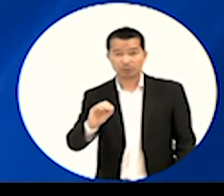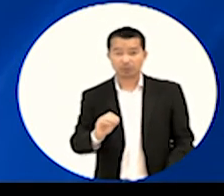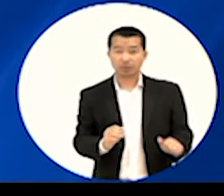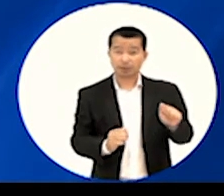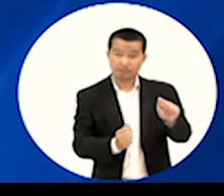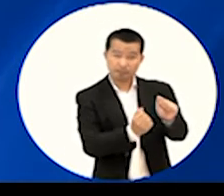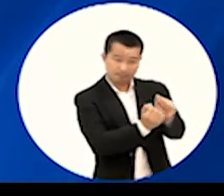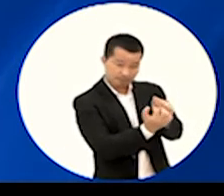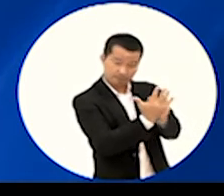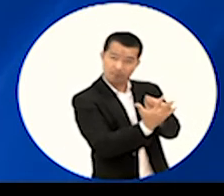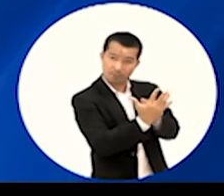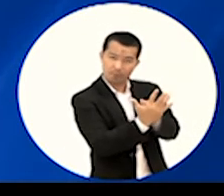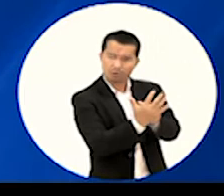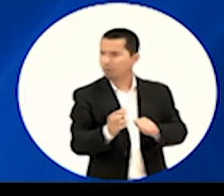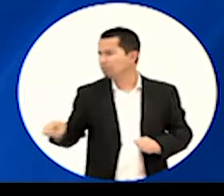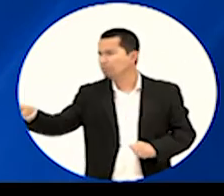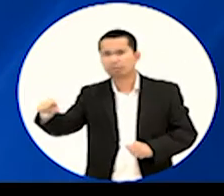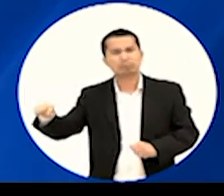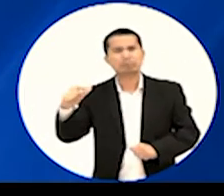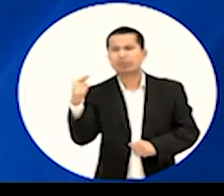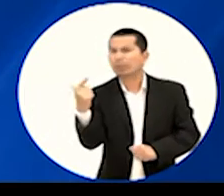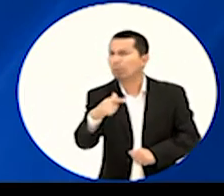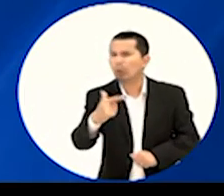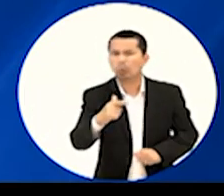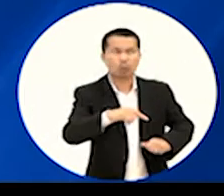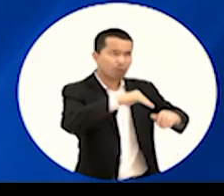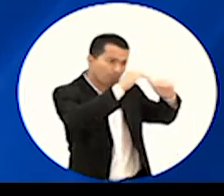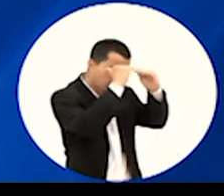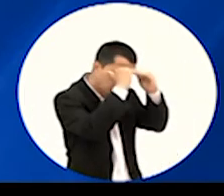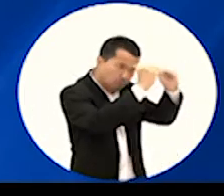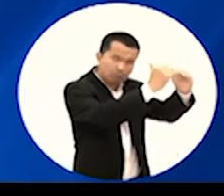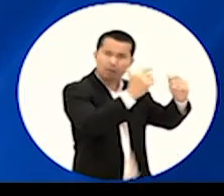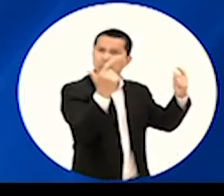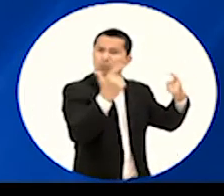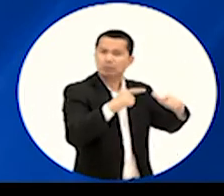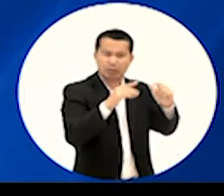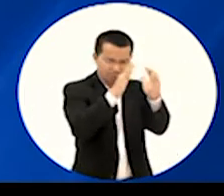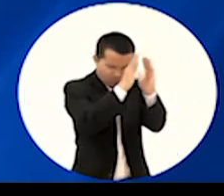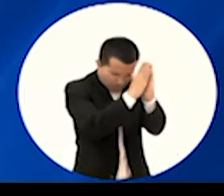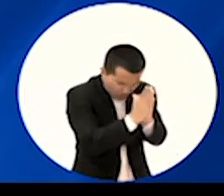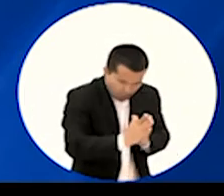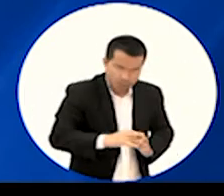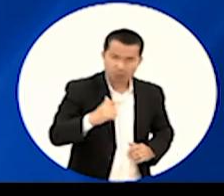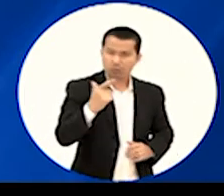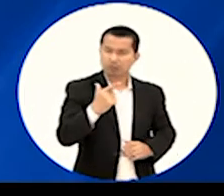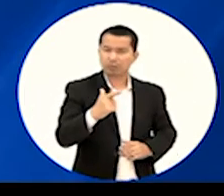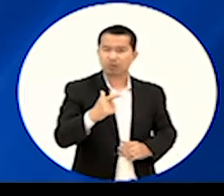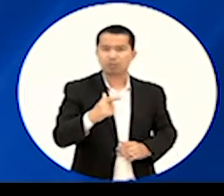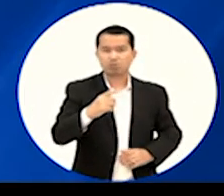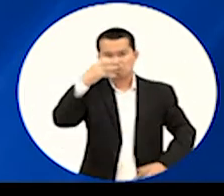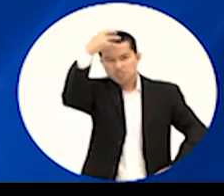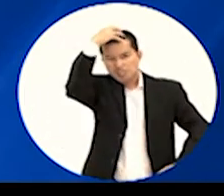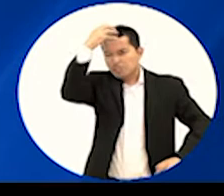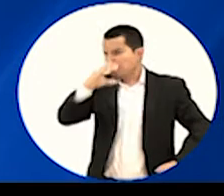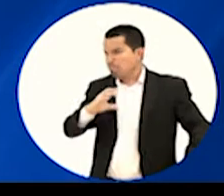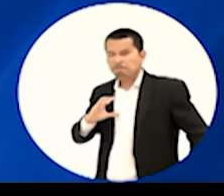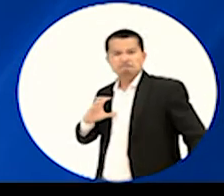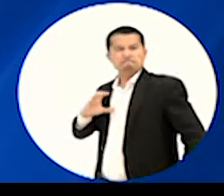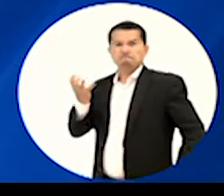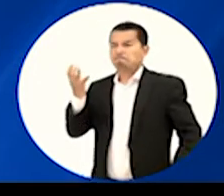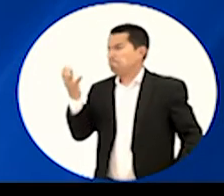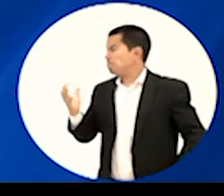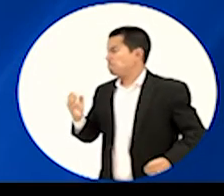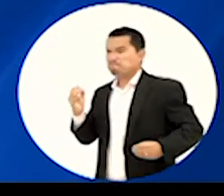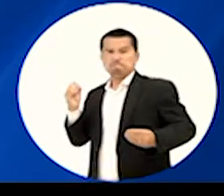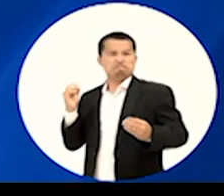isso, Nabucodonosor ficou furioso e mandou chamar Sadraque, Mesaque e Abidnego, e eles foram levados para o lugar onde